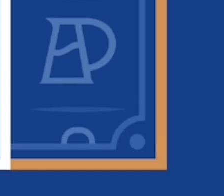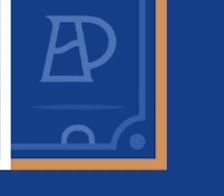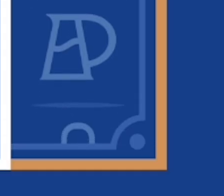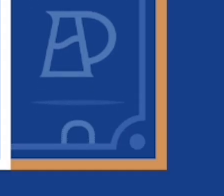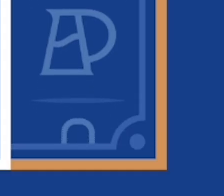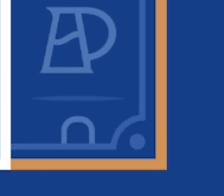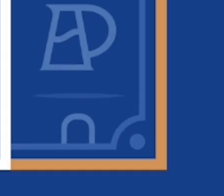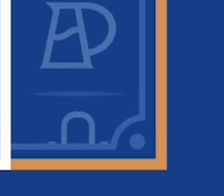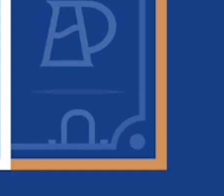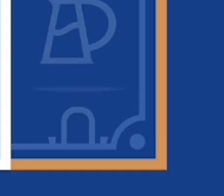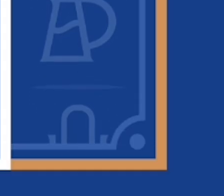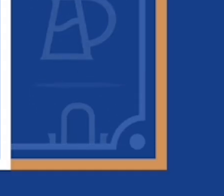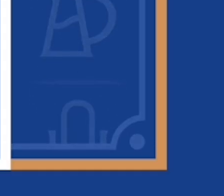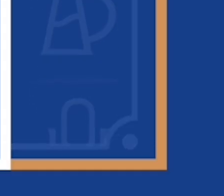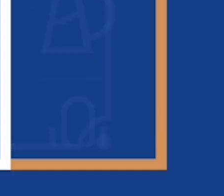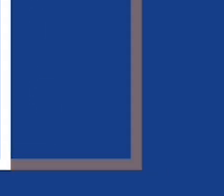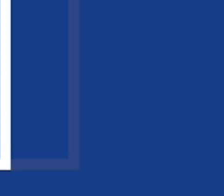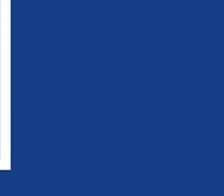Bora prosear?